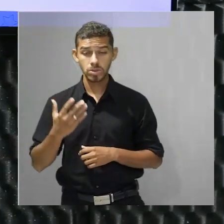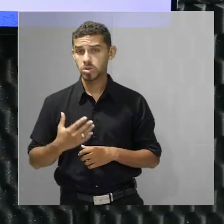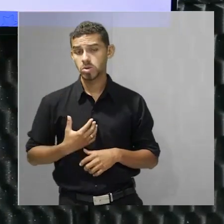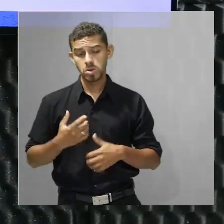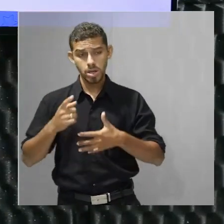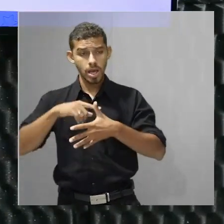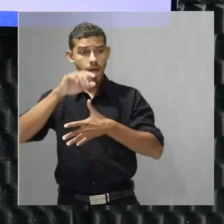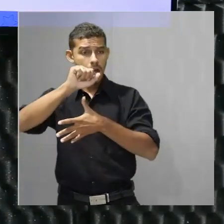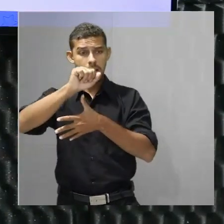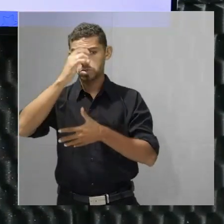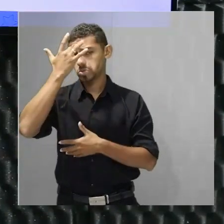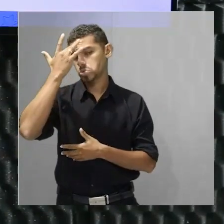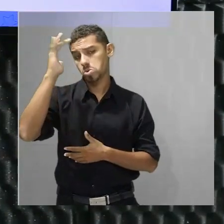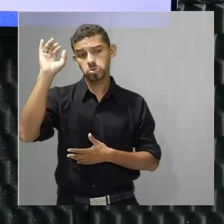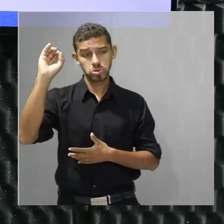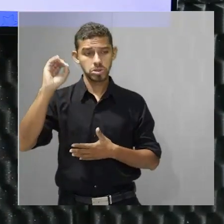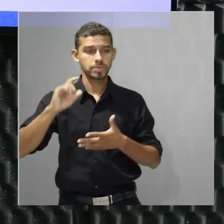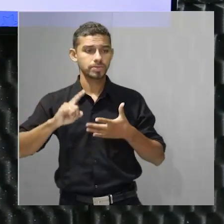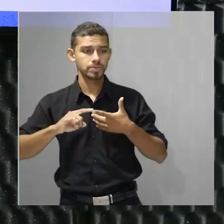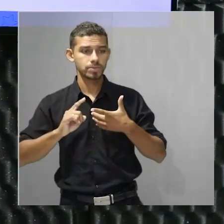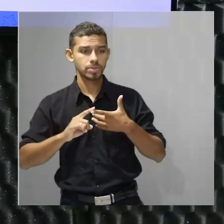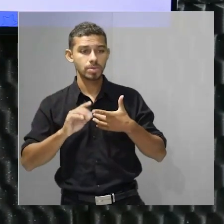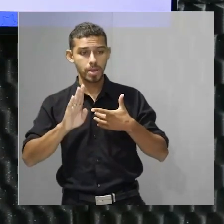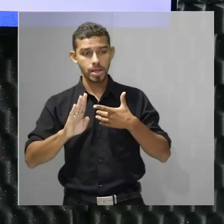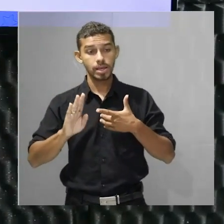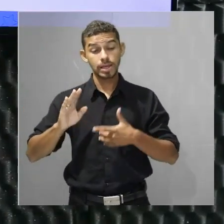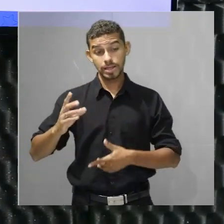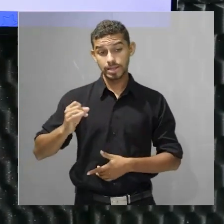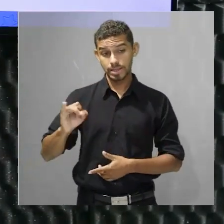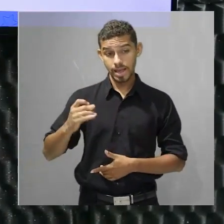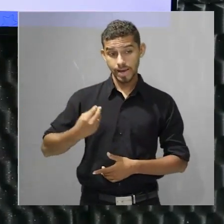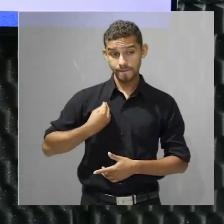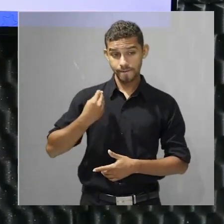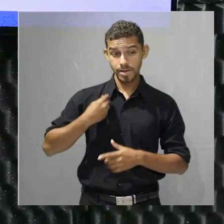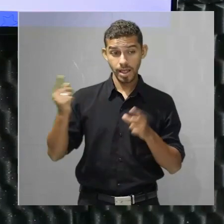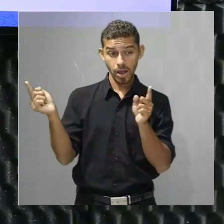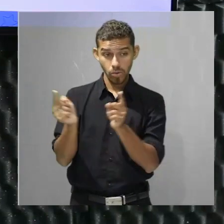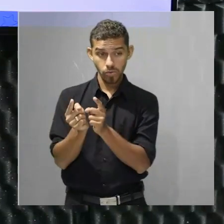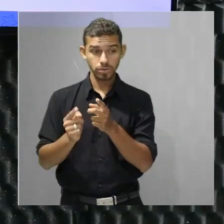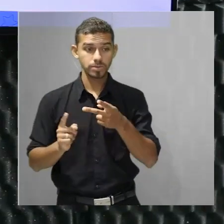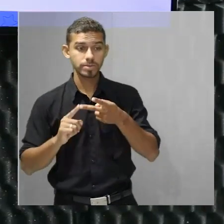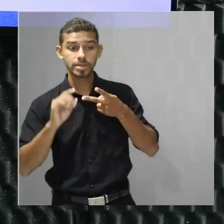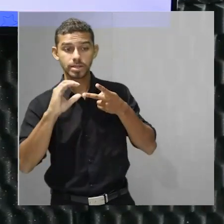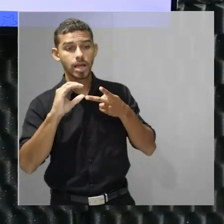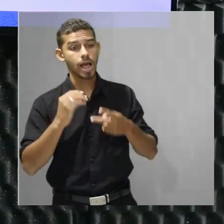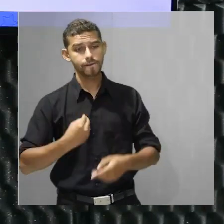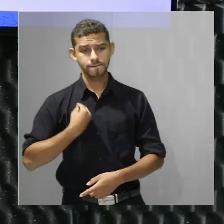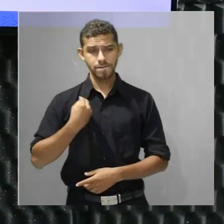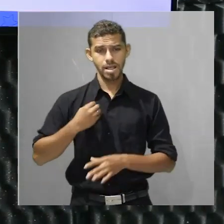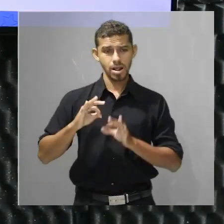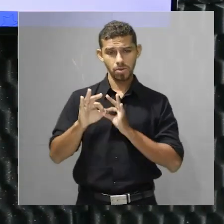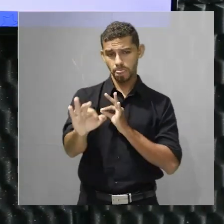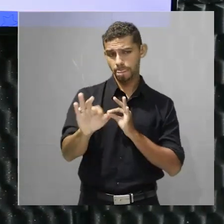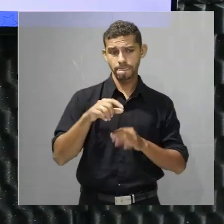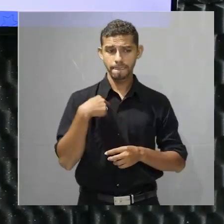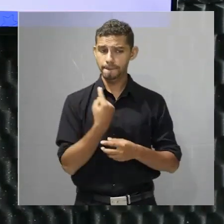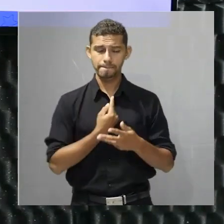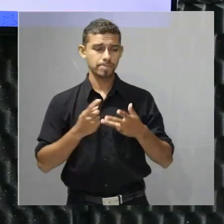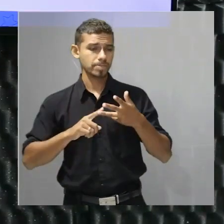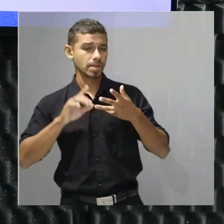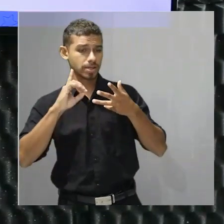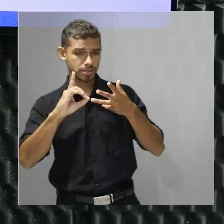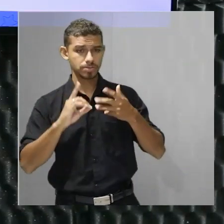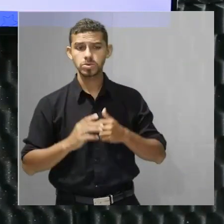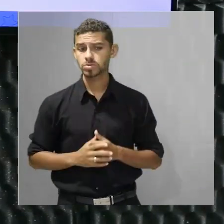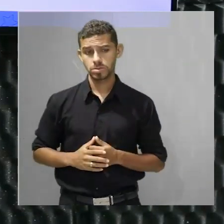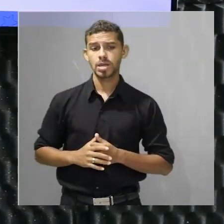letra C ou longa demais para nós letra D mas sei que nada do que vivemos ou letra é se não